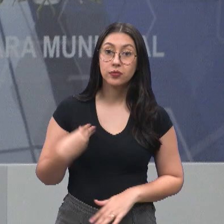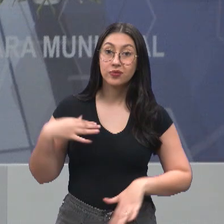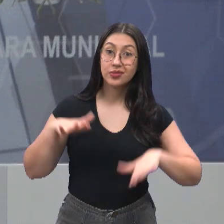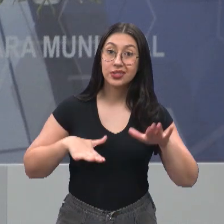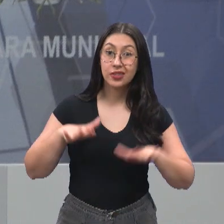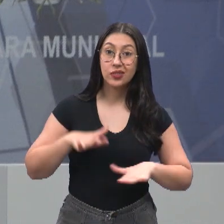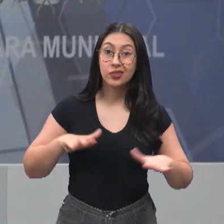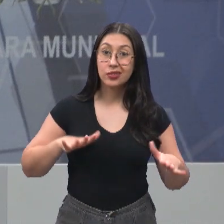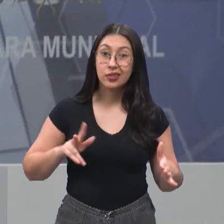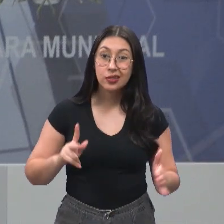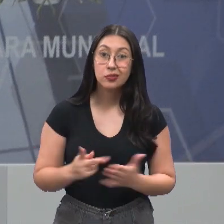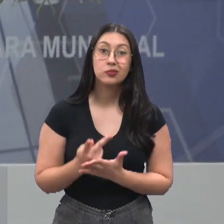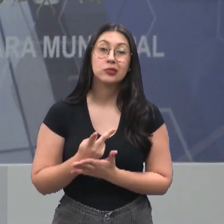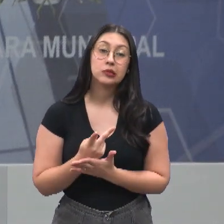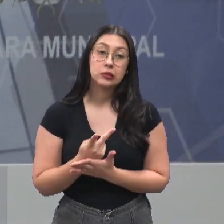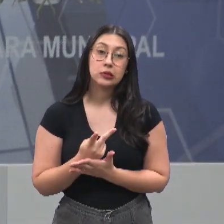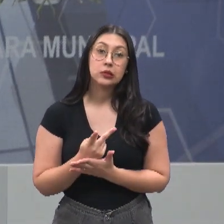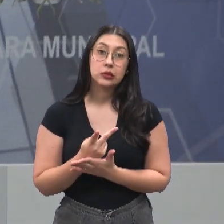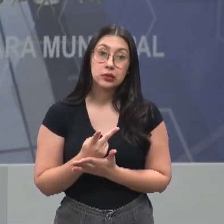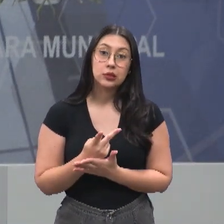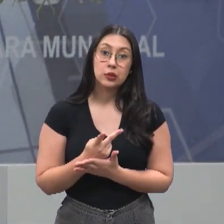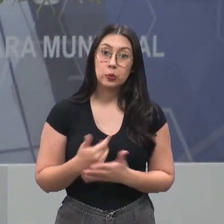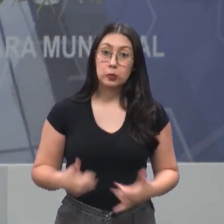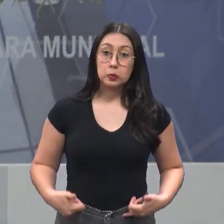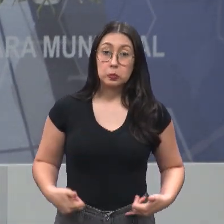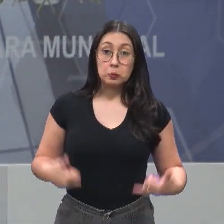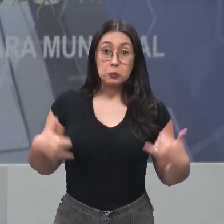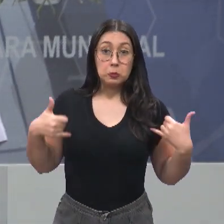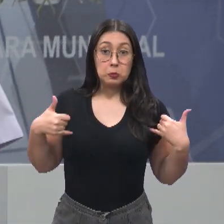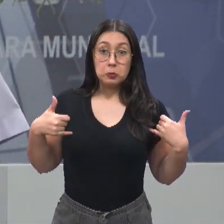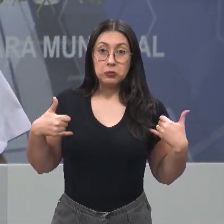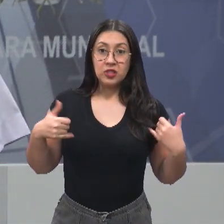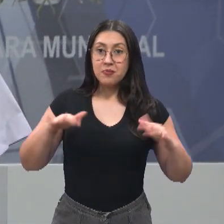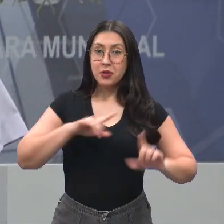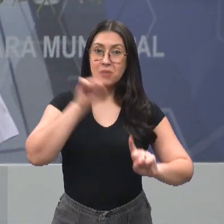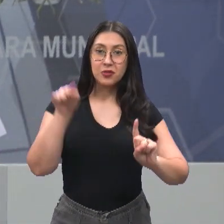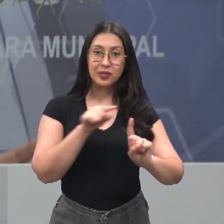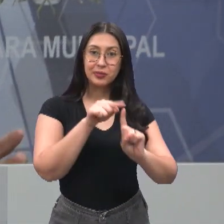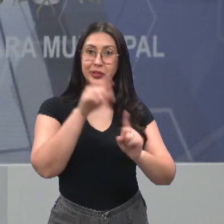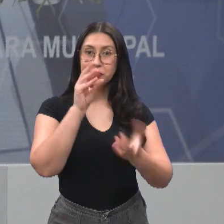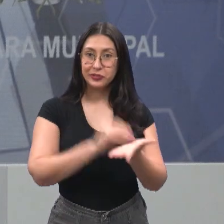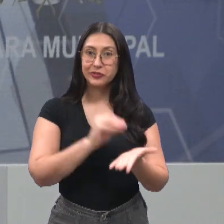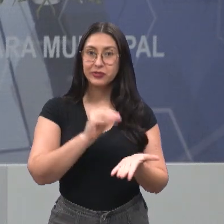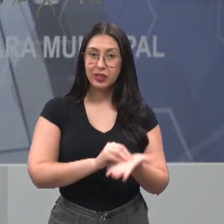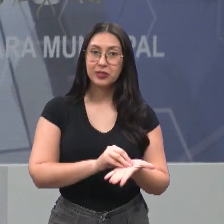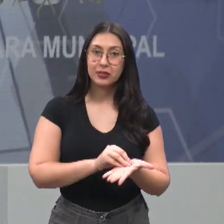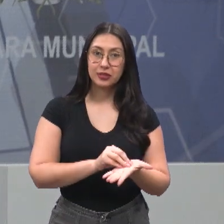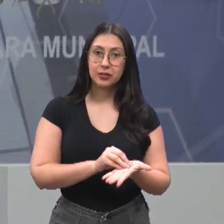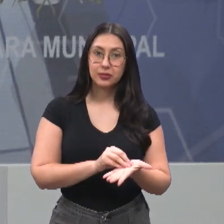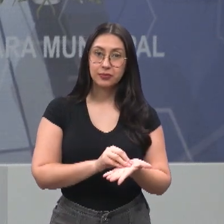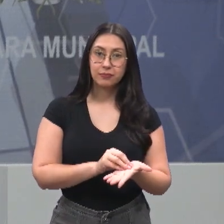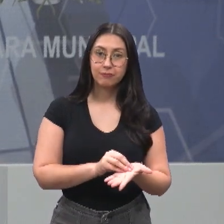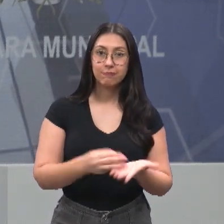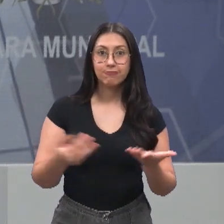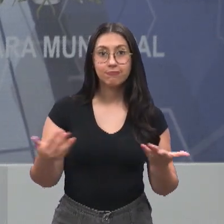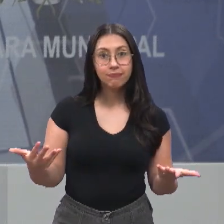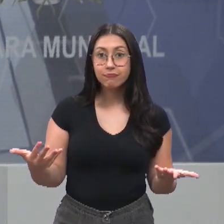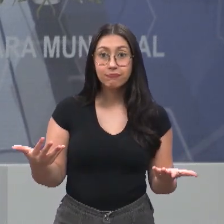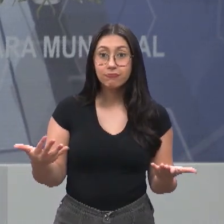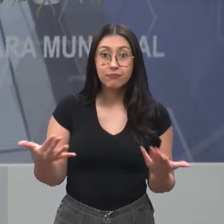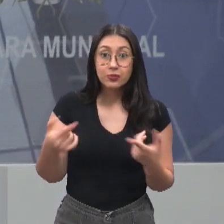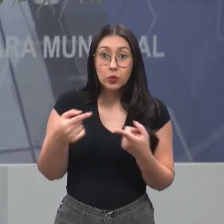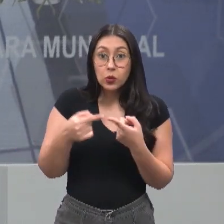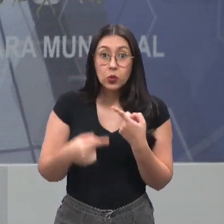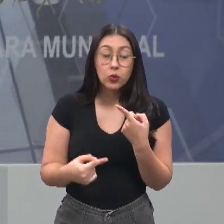um pouco do ego e não do objetivo das coisas. Não acho que não tem sentido